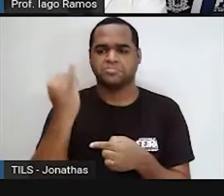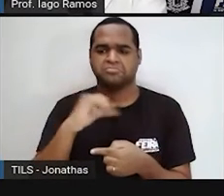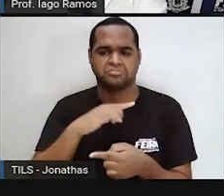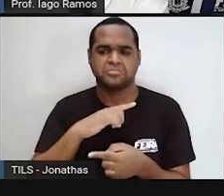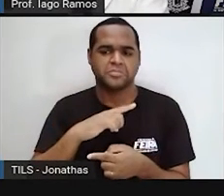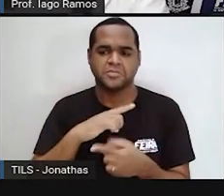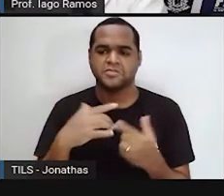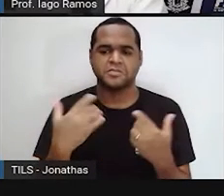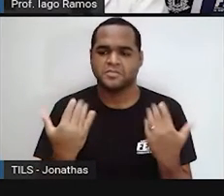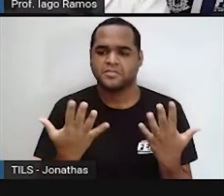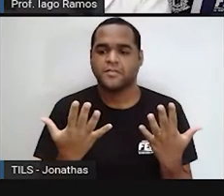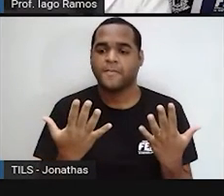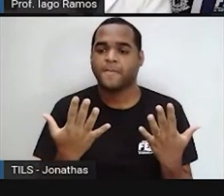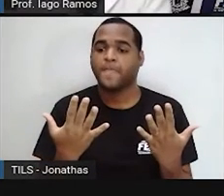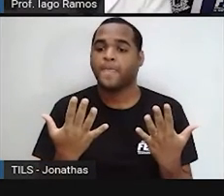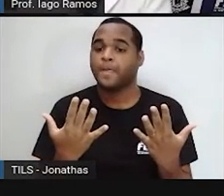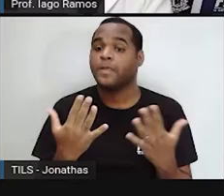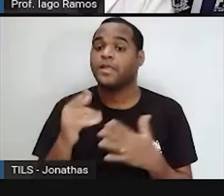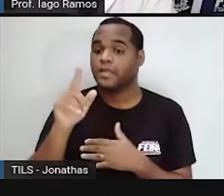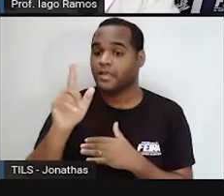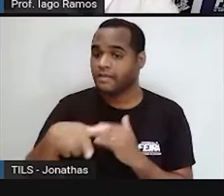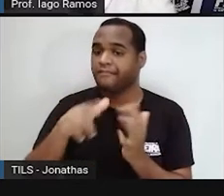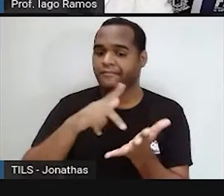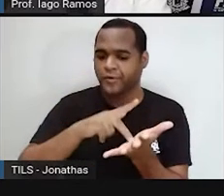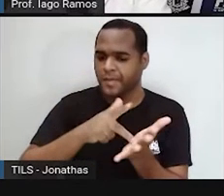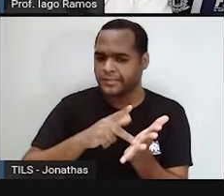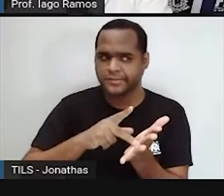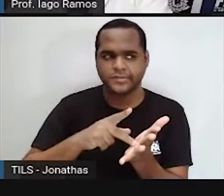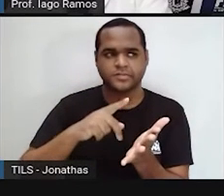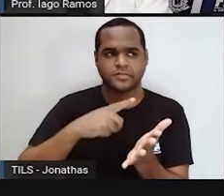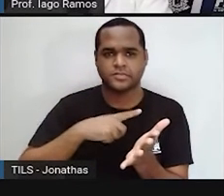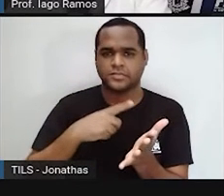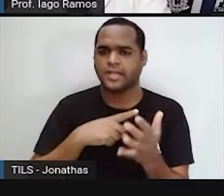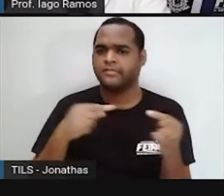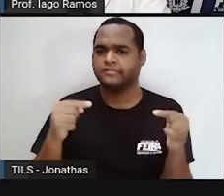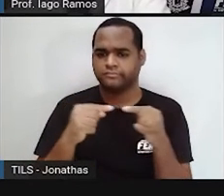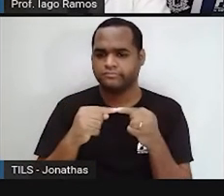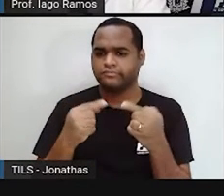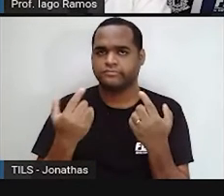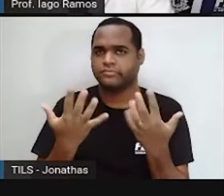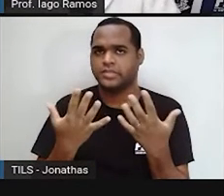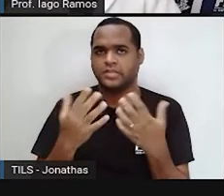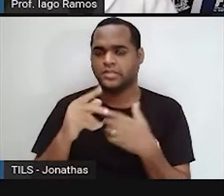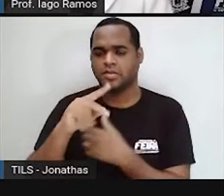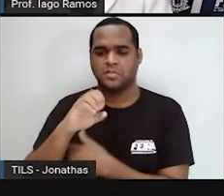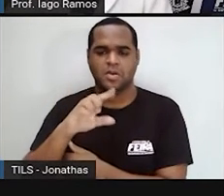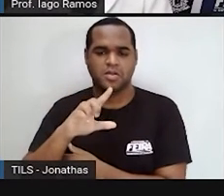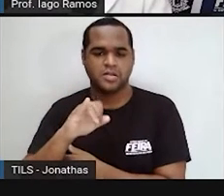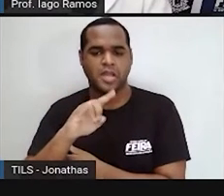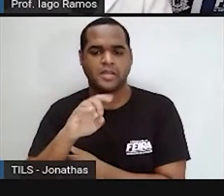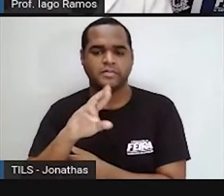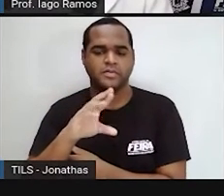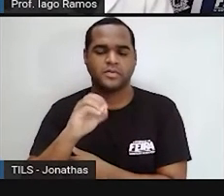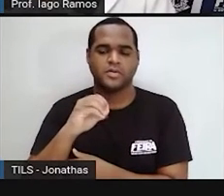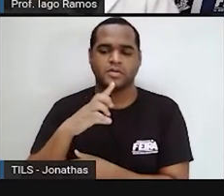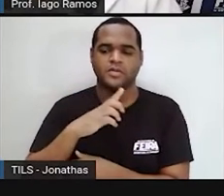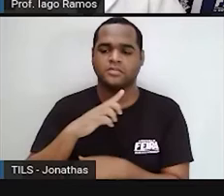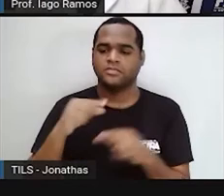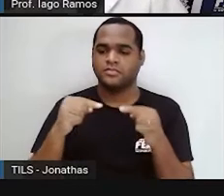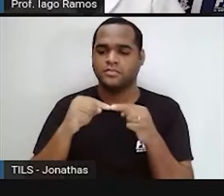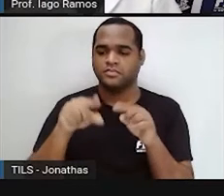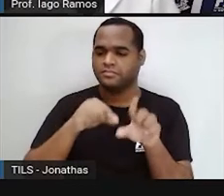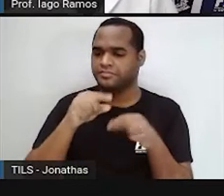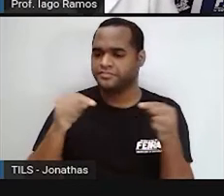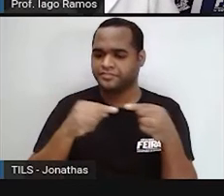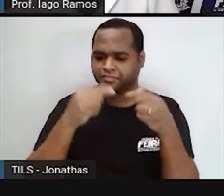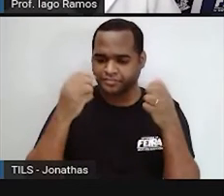bom então é essa figura geométrica né é esse poliedro que a gente vai dedicar um